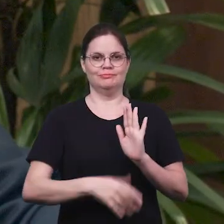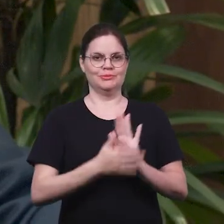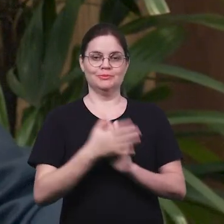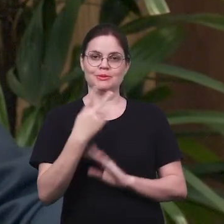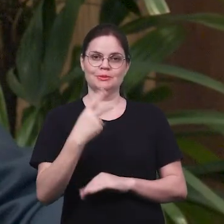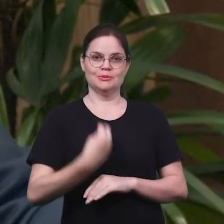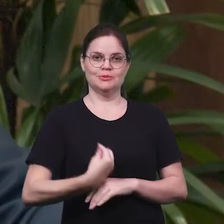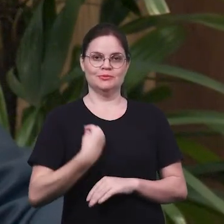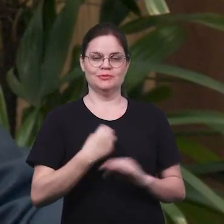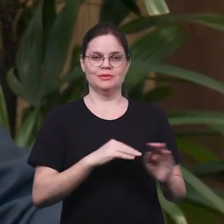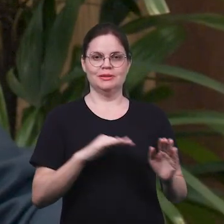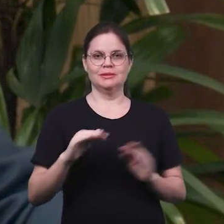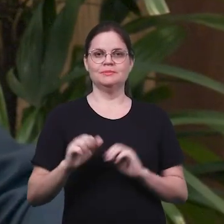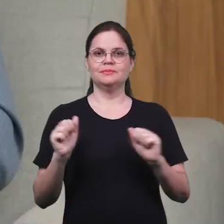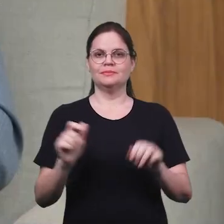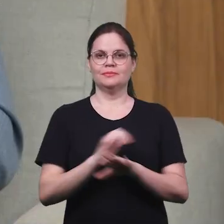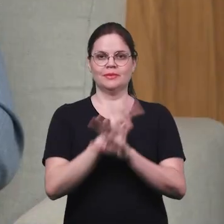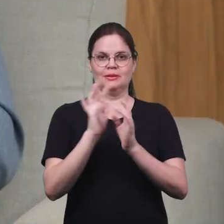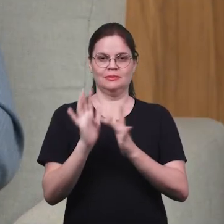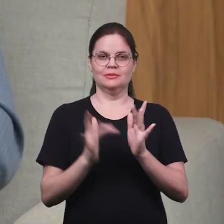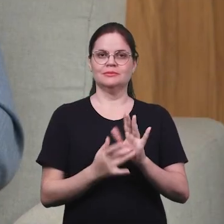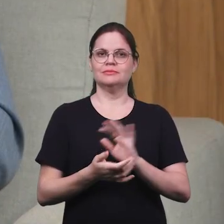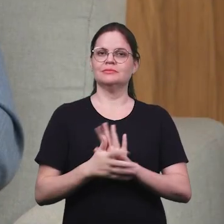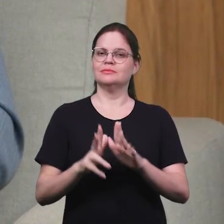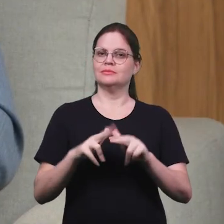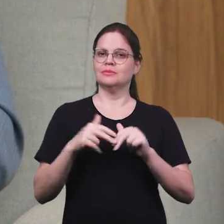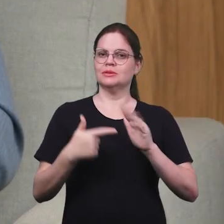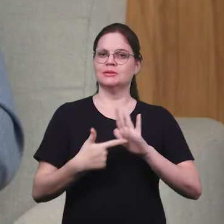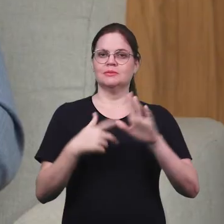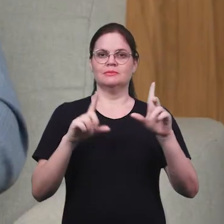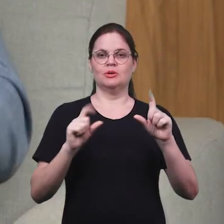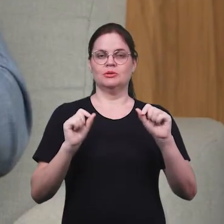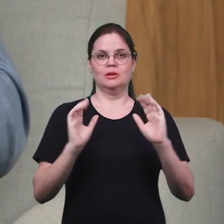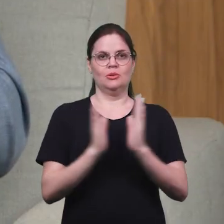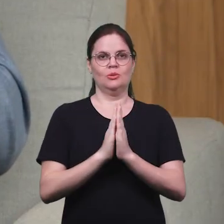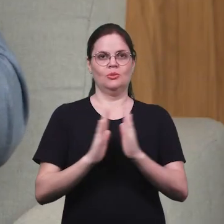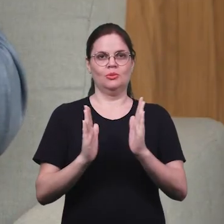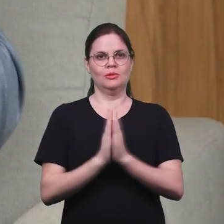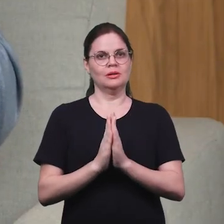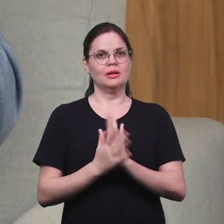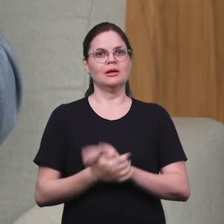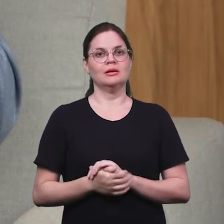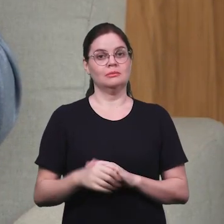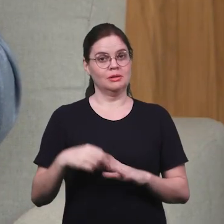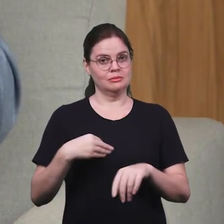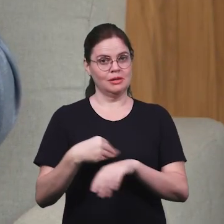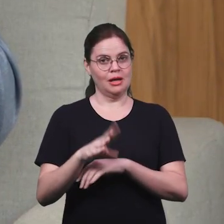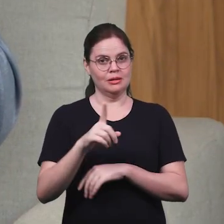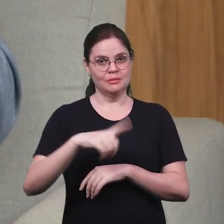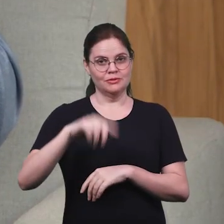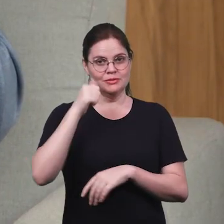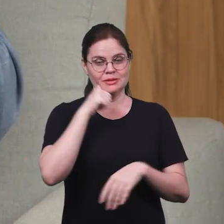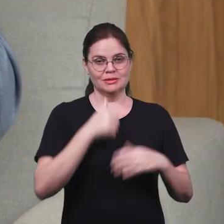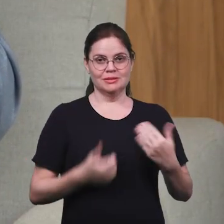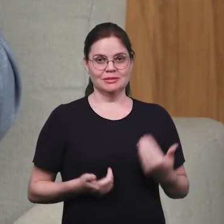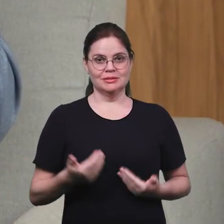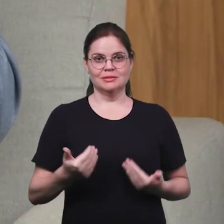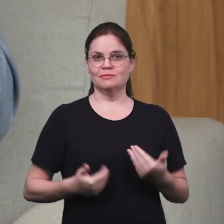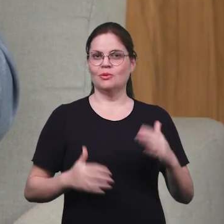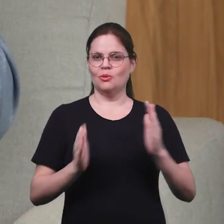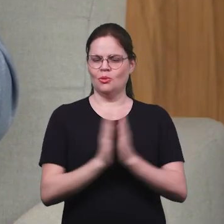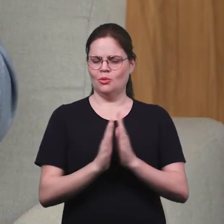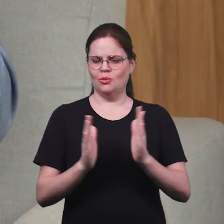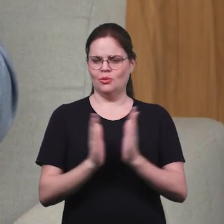sua vida. Glória a Jesus. Isso mostra que orar, agora um recado para as irmãs aqui, ó.